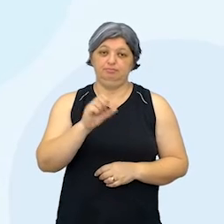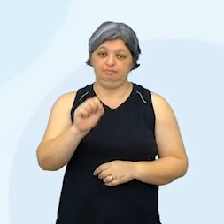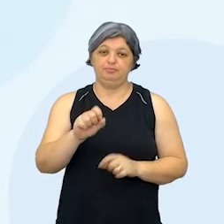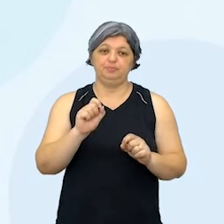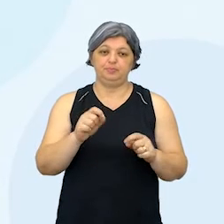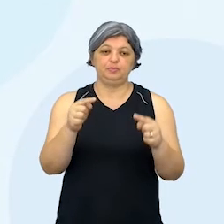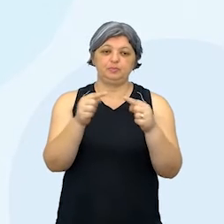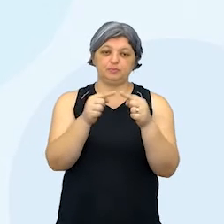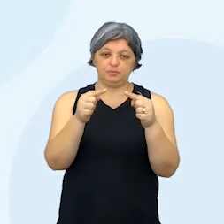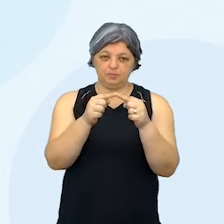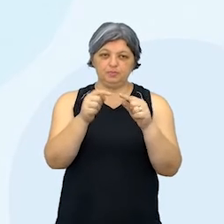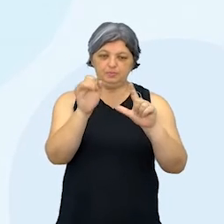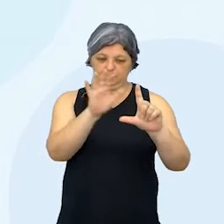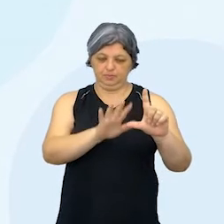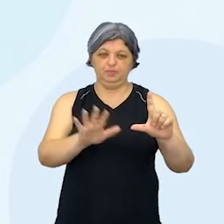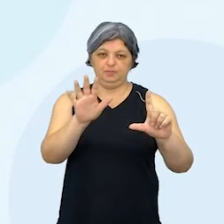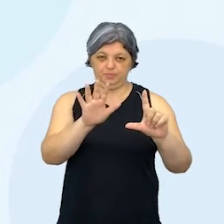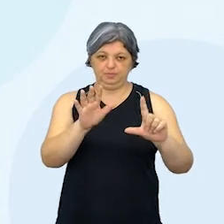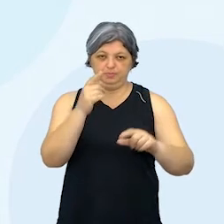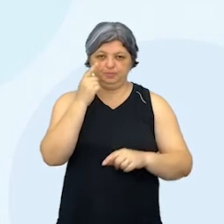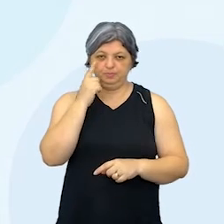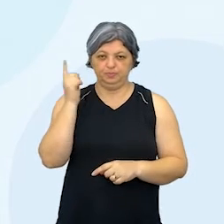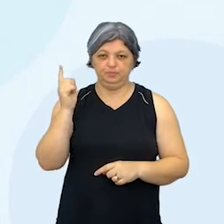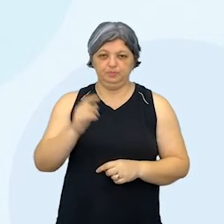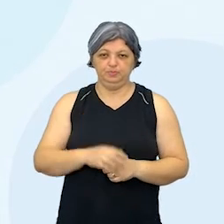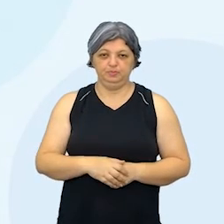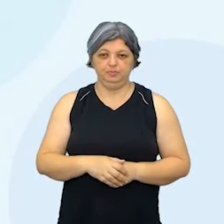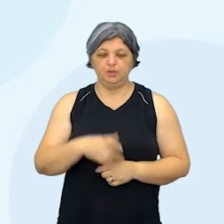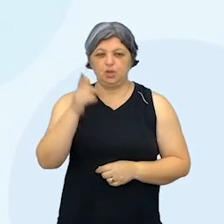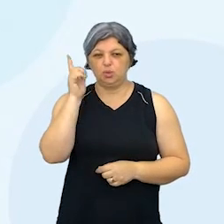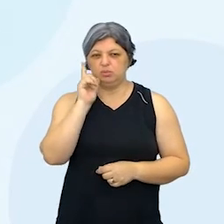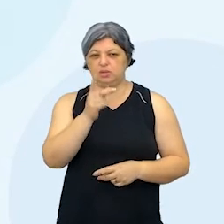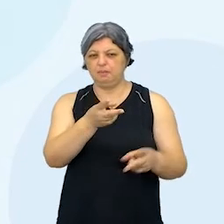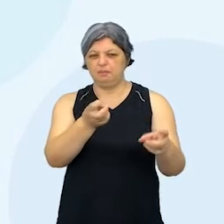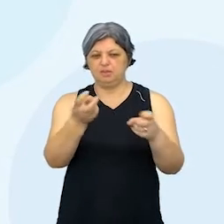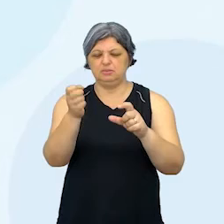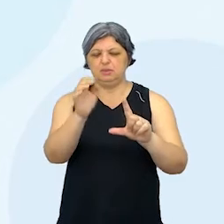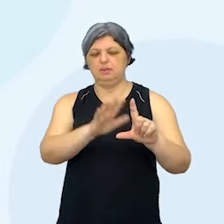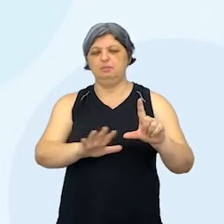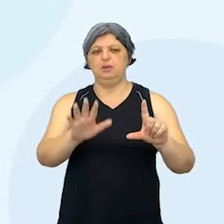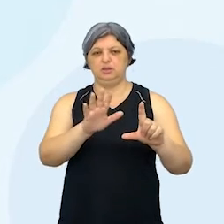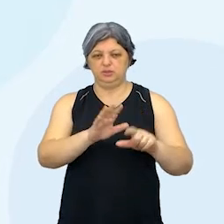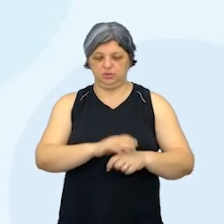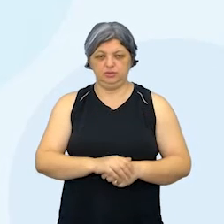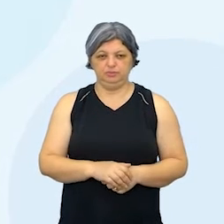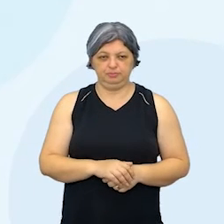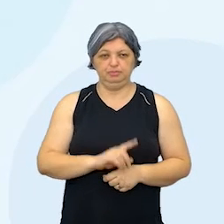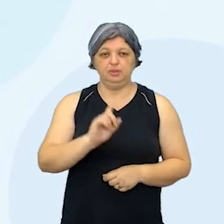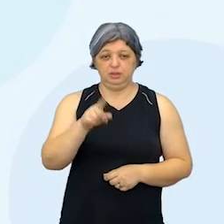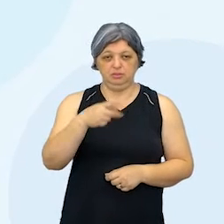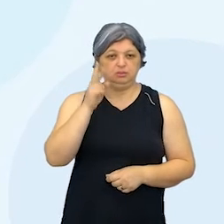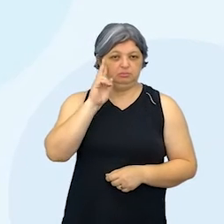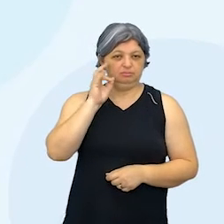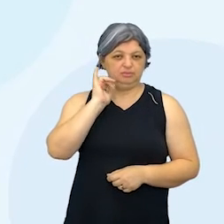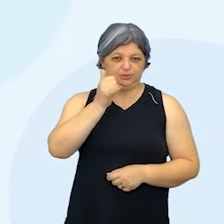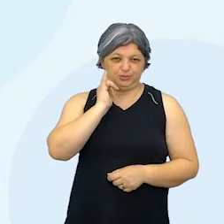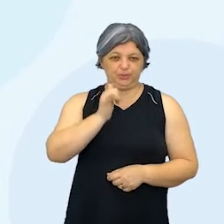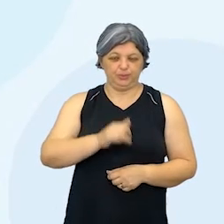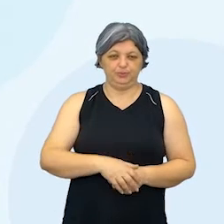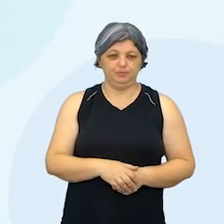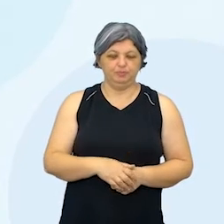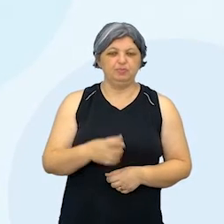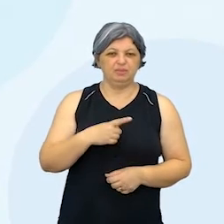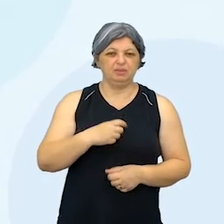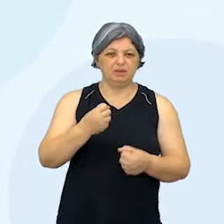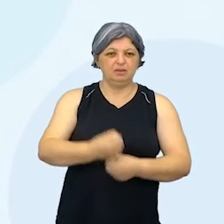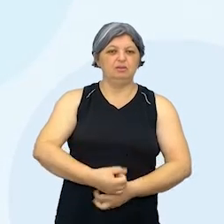ver com essa imagem. Então, vamos ver o que vocês conseguem perceber da imagem para que a gente possa contar a história. Já tem alguma coisa aí no chat